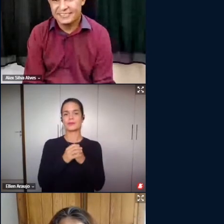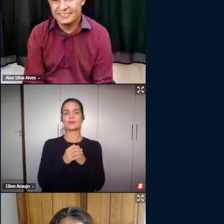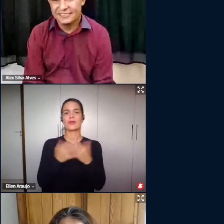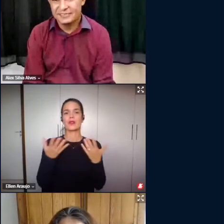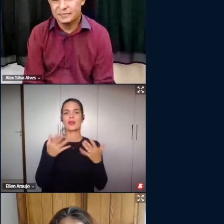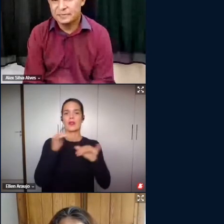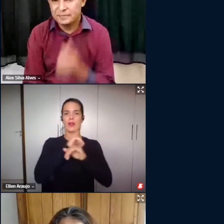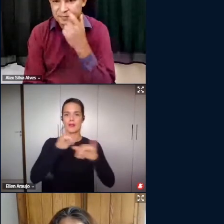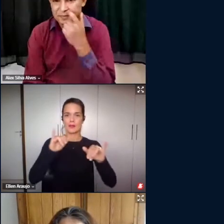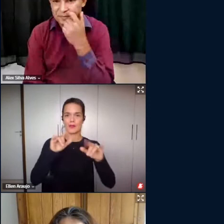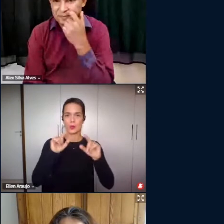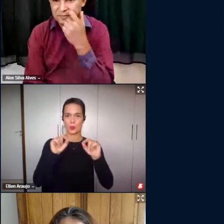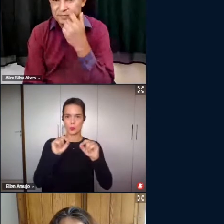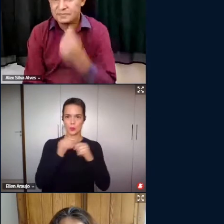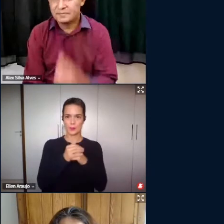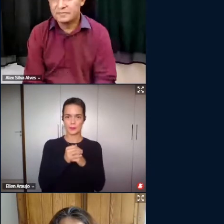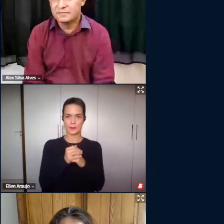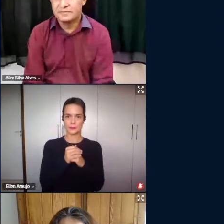que